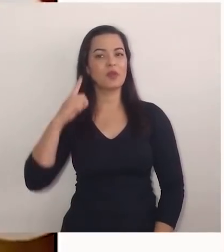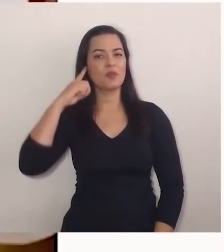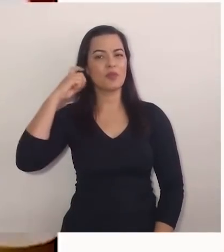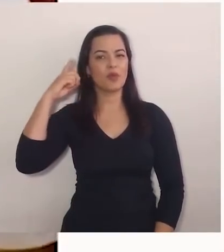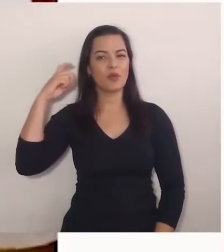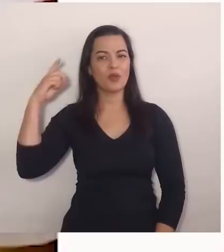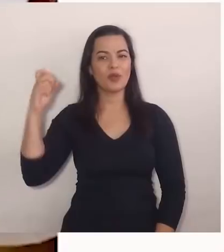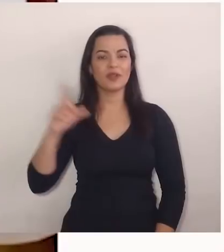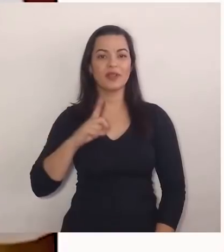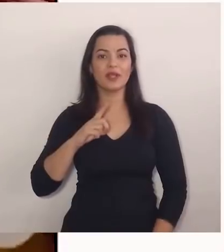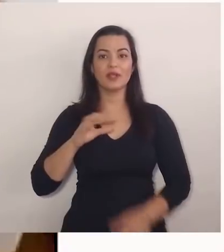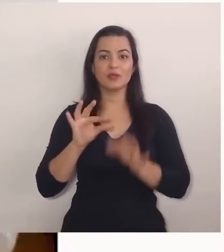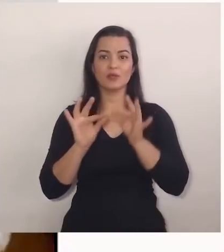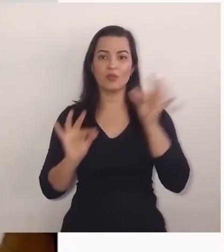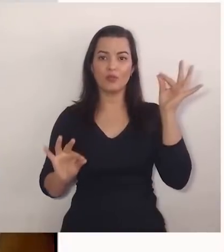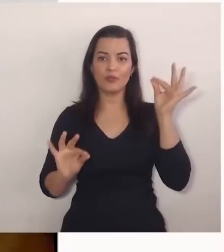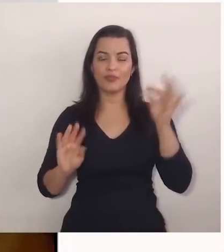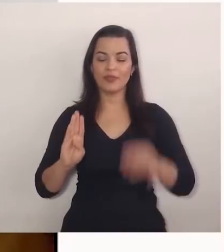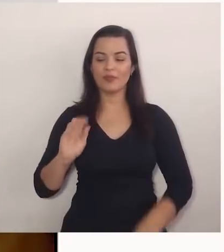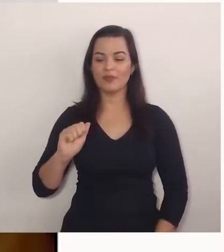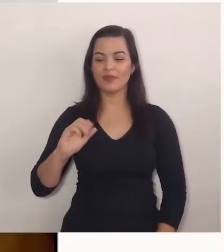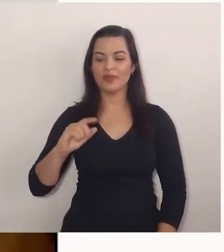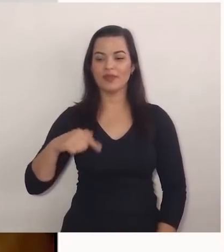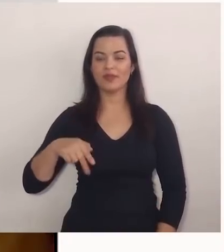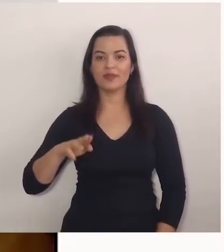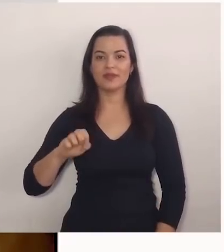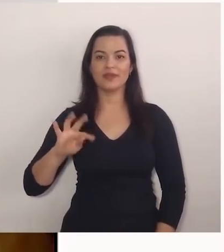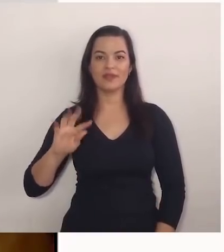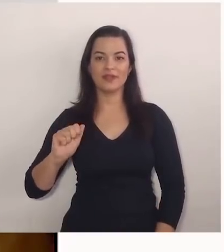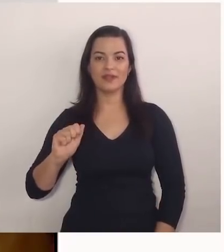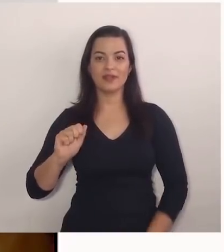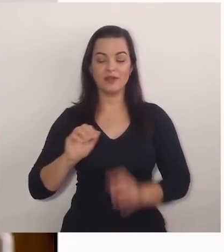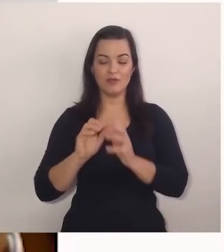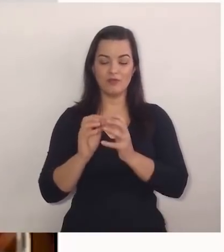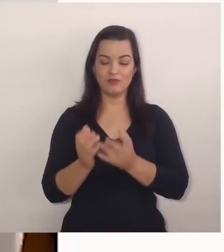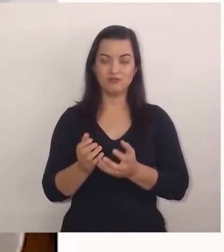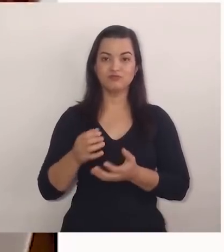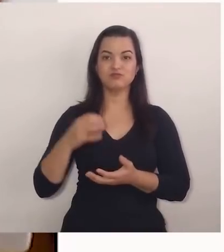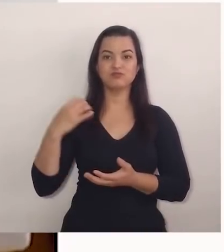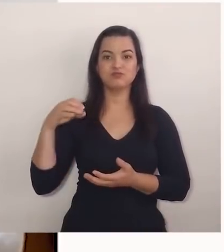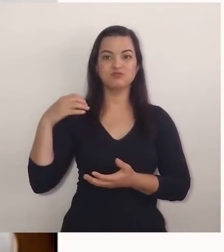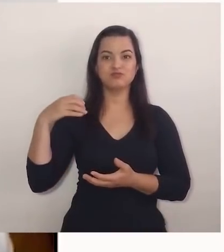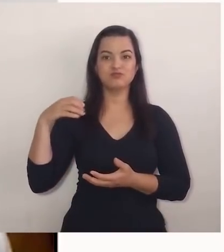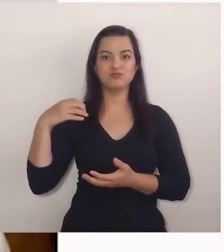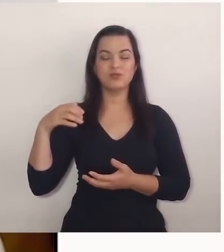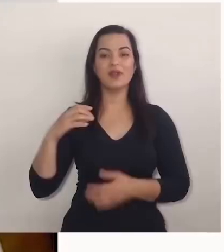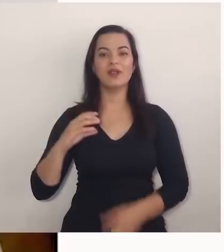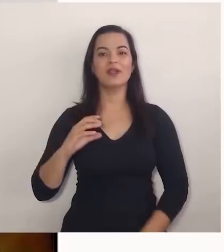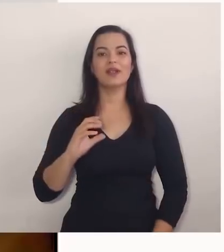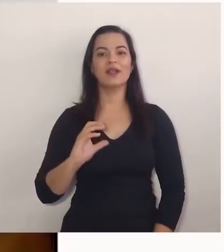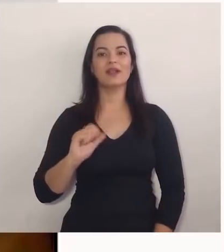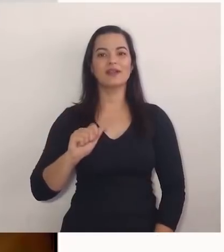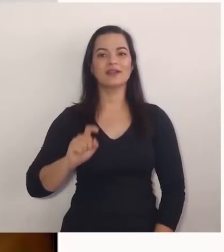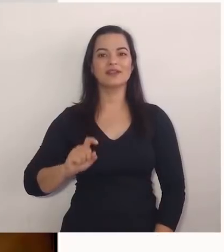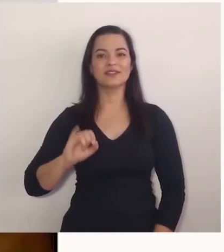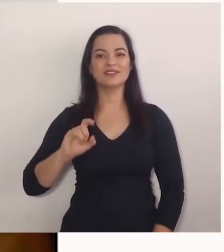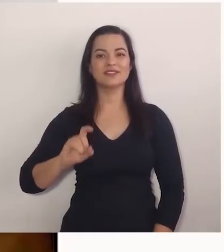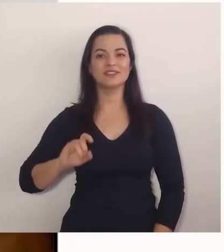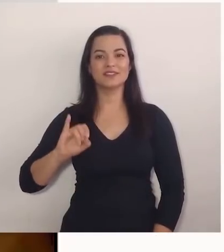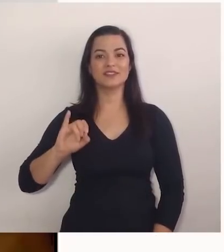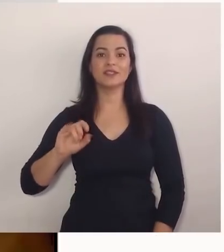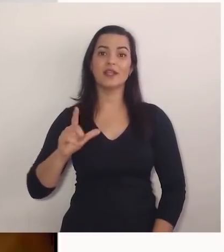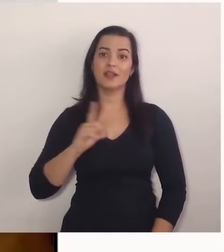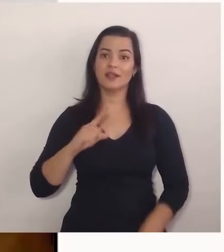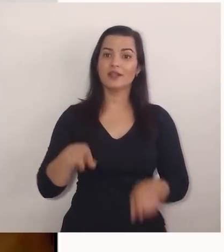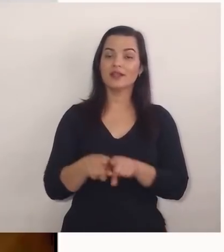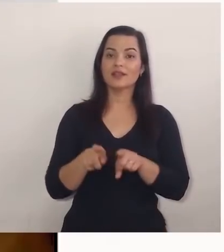Esta é a baqueta e esse é o cachixi. E temos também a pedra, ou o